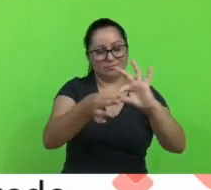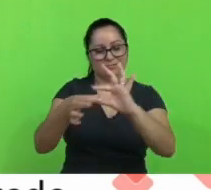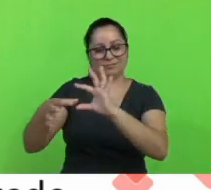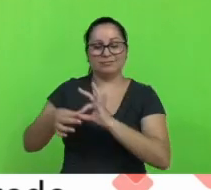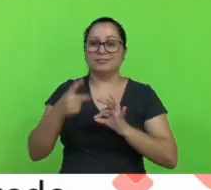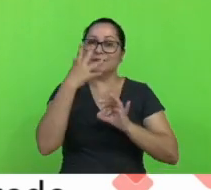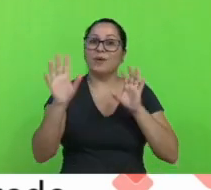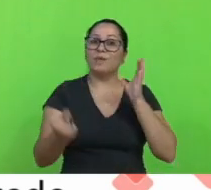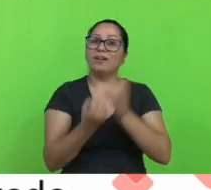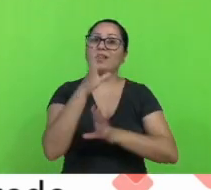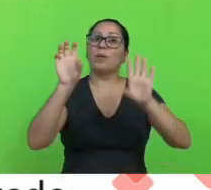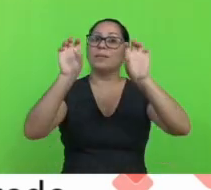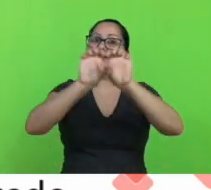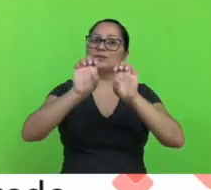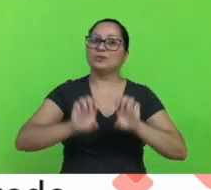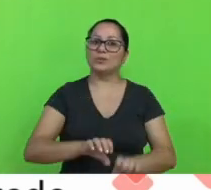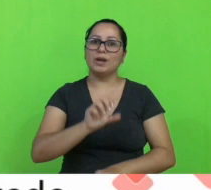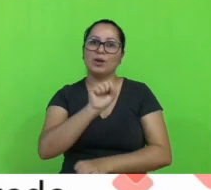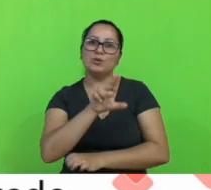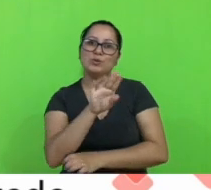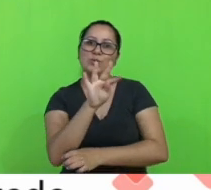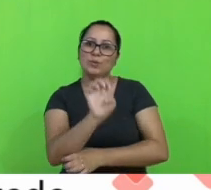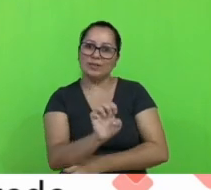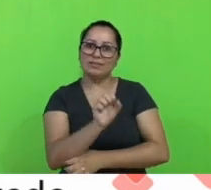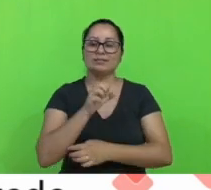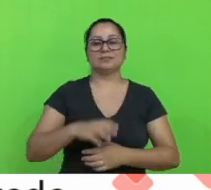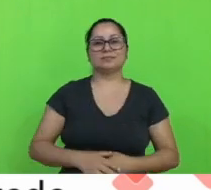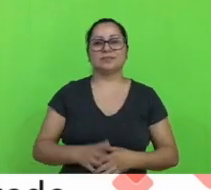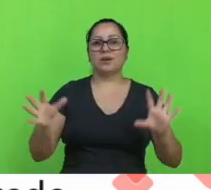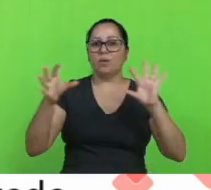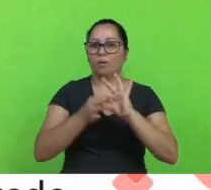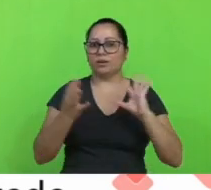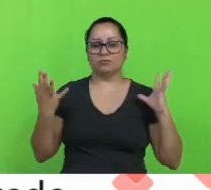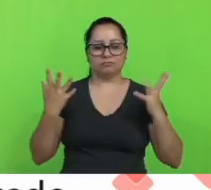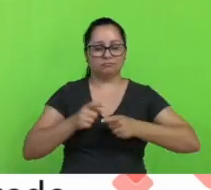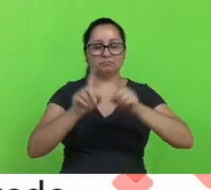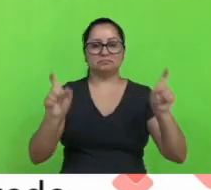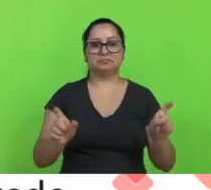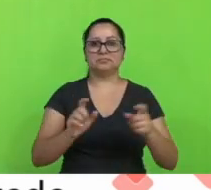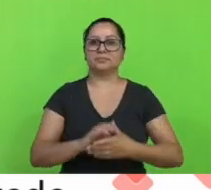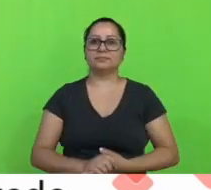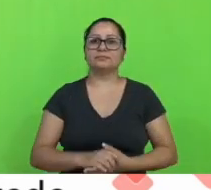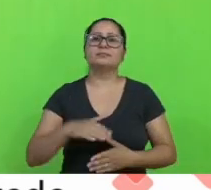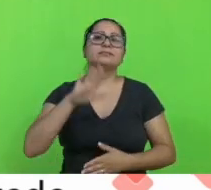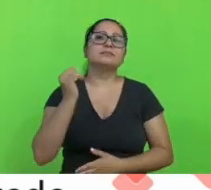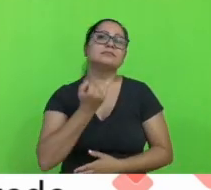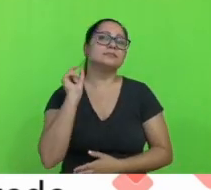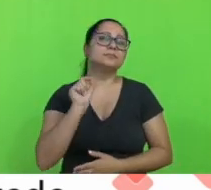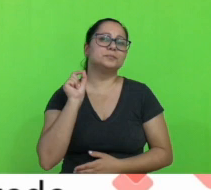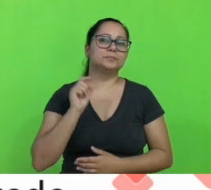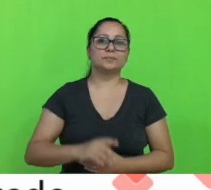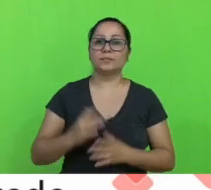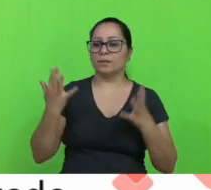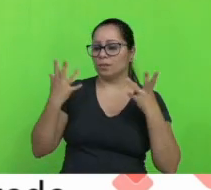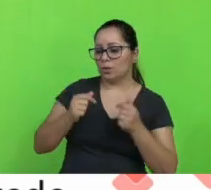então, uma estrutura de switches conectados, então, a todos os equipamentos. O importante é que vocês saibam que